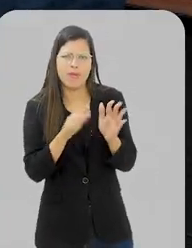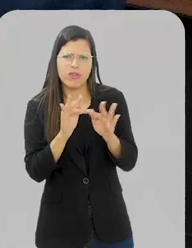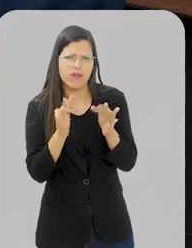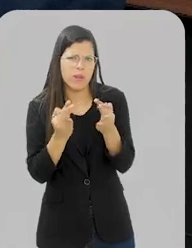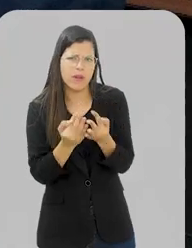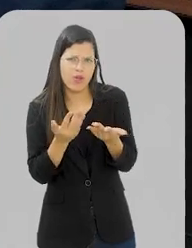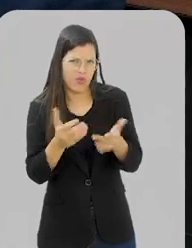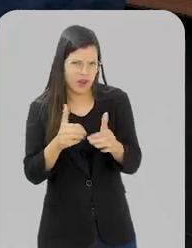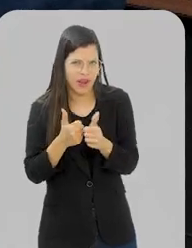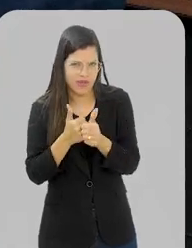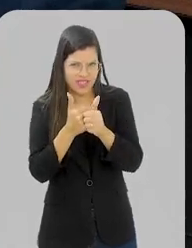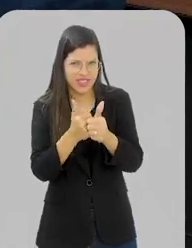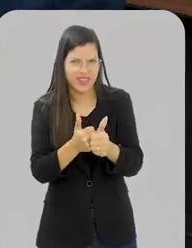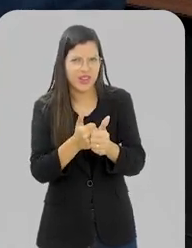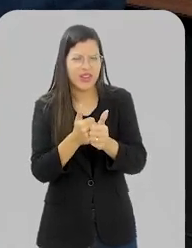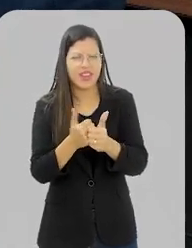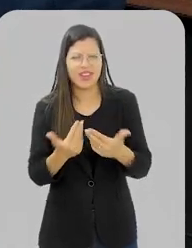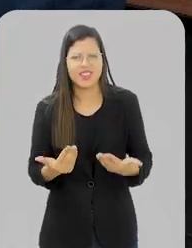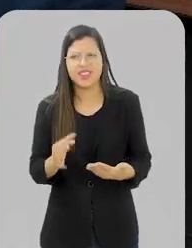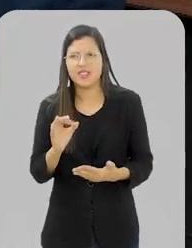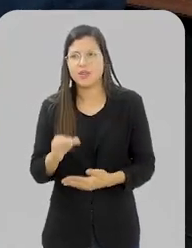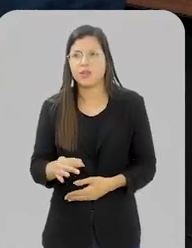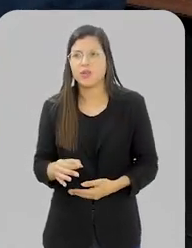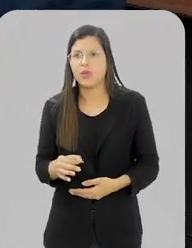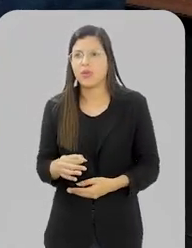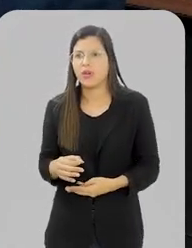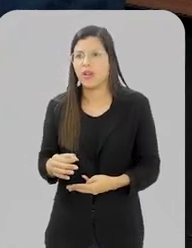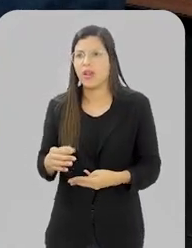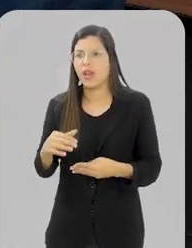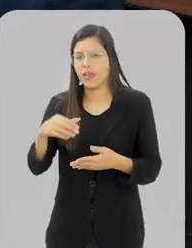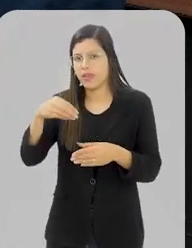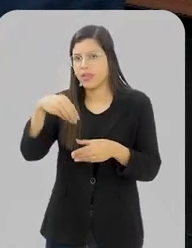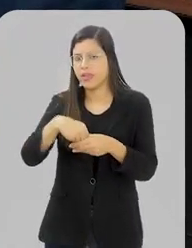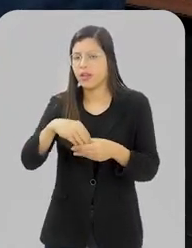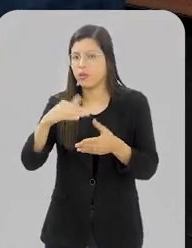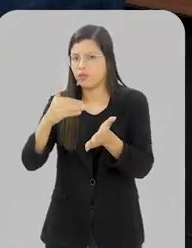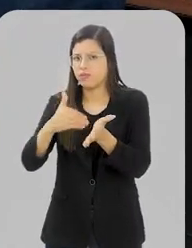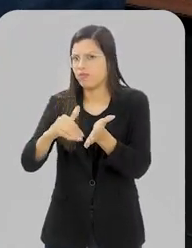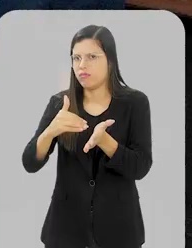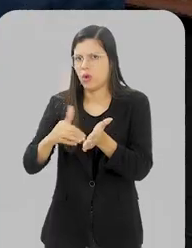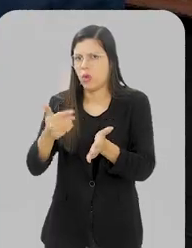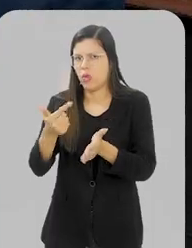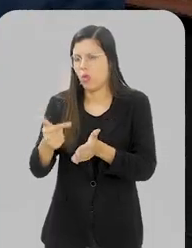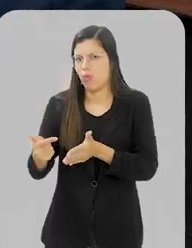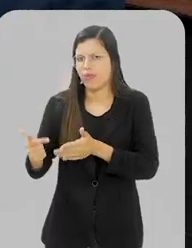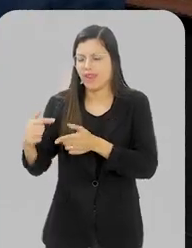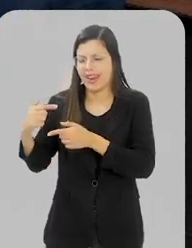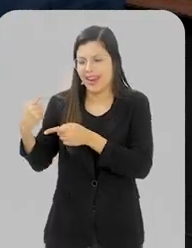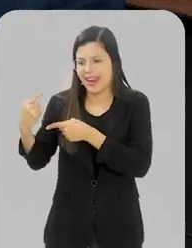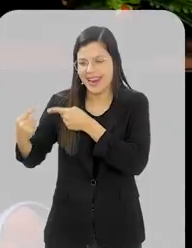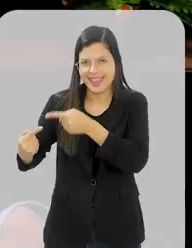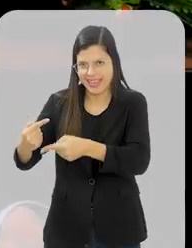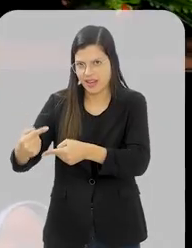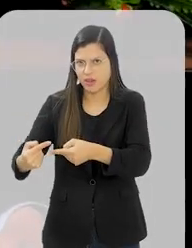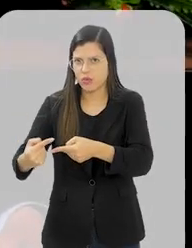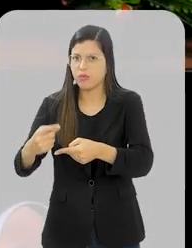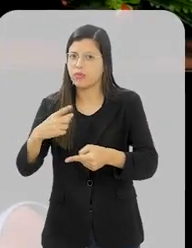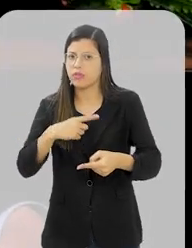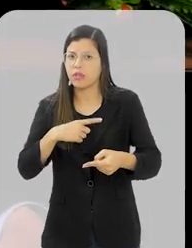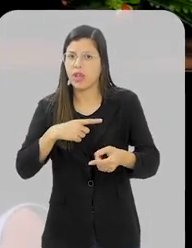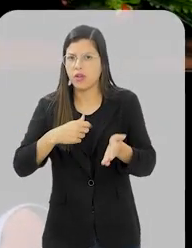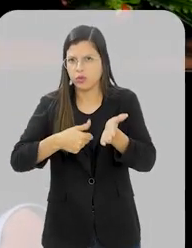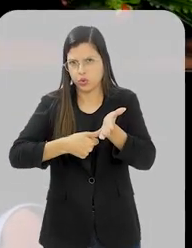né É mas não sei quer dizer dentro do meu escritório eu não tenho um herdeiro específico tá tenho meu